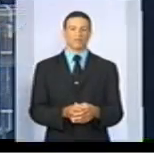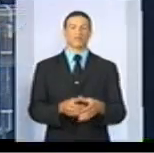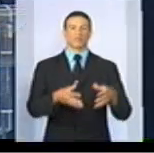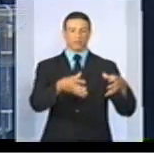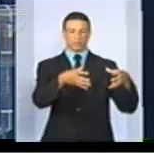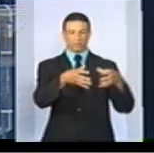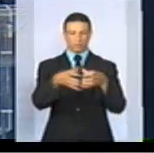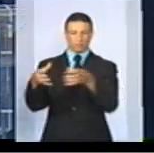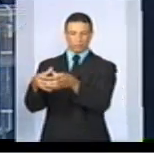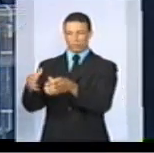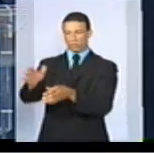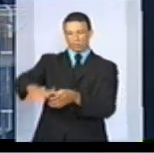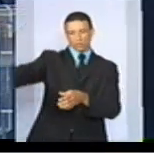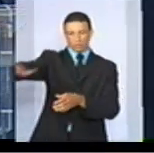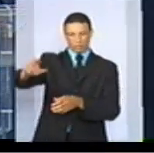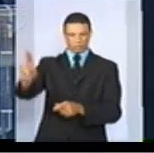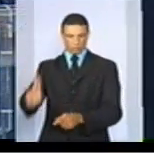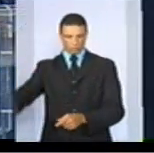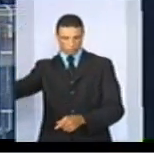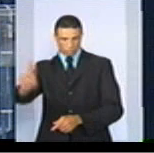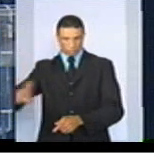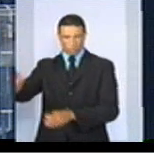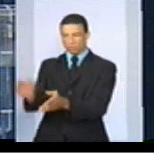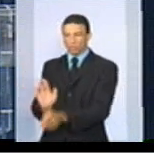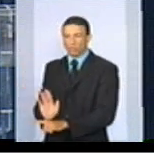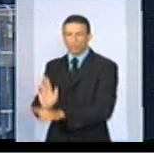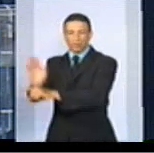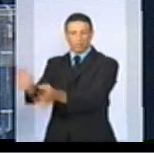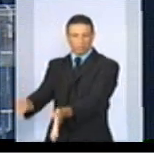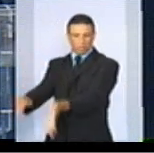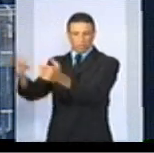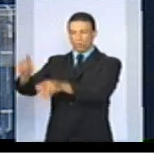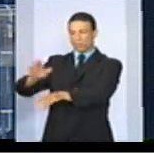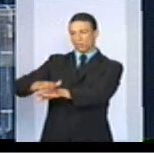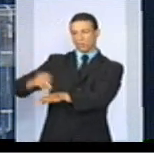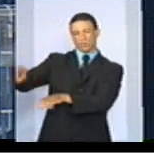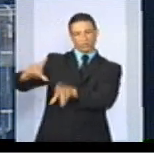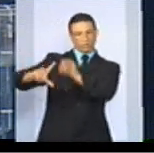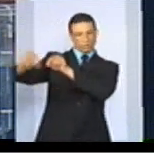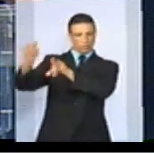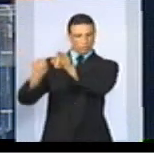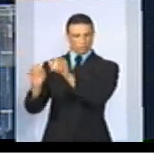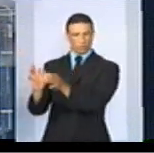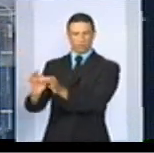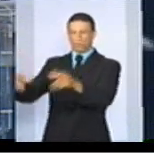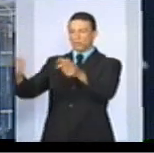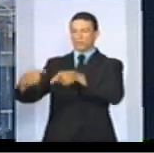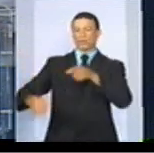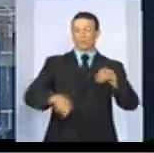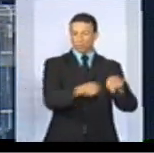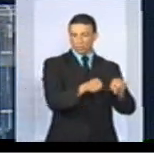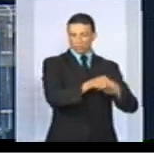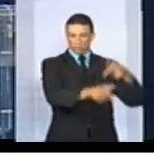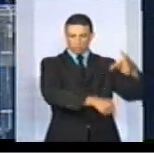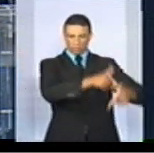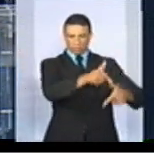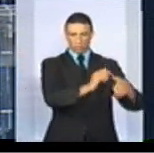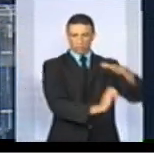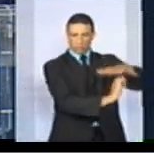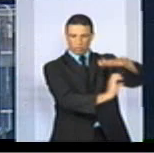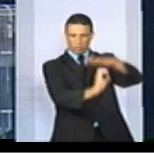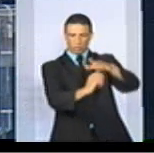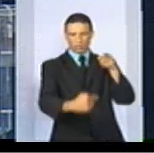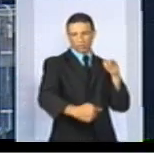do consumidor, aumentando a sua possibilidade de escolha e livre iniciativa, aumentando a competitividade do mercado.